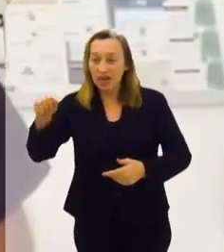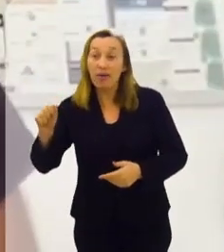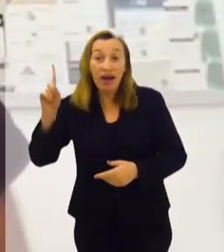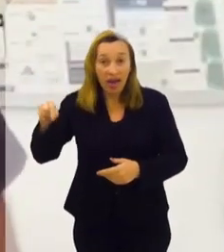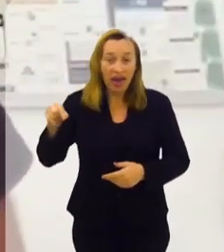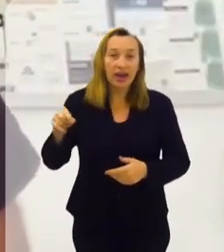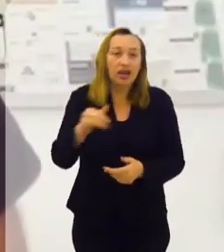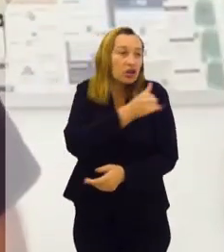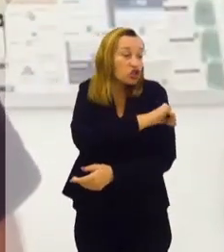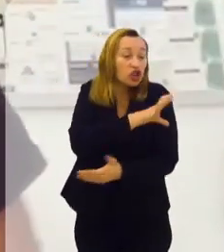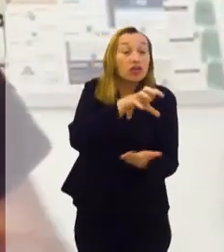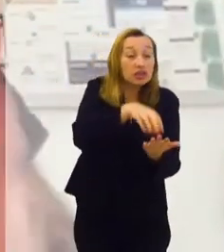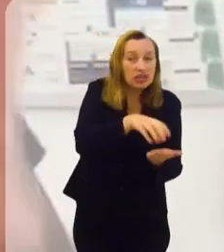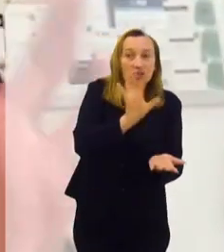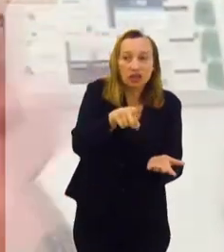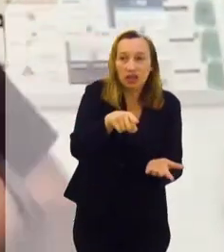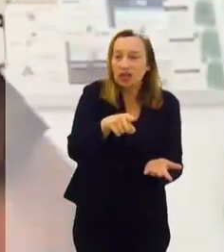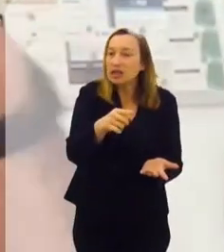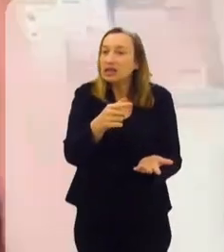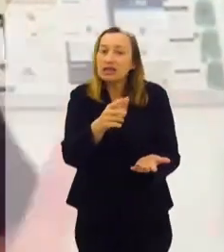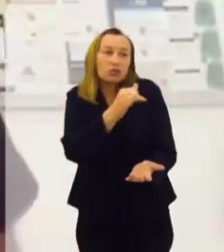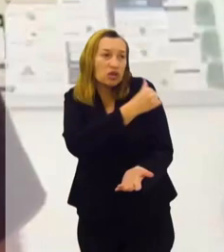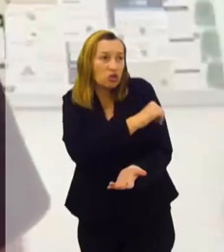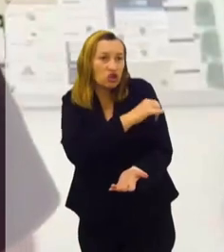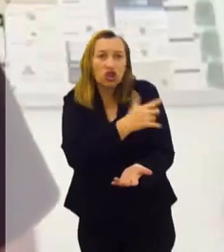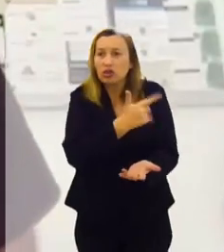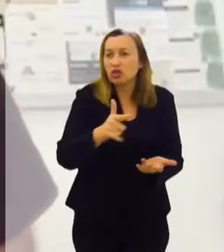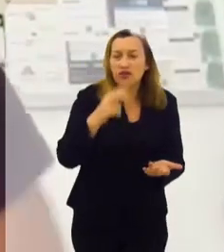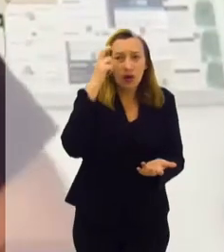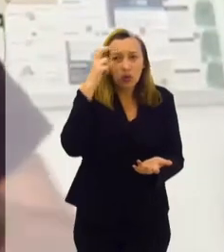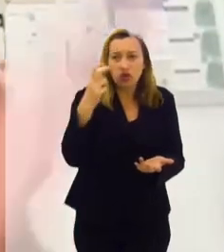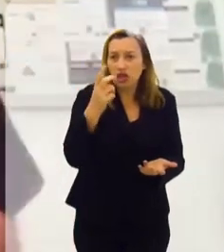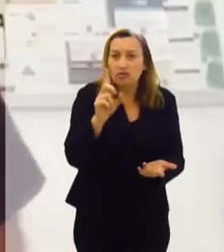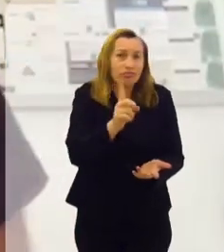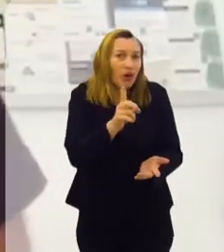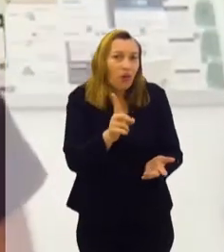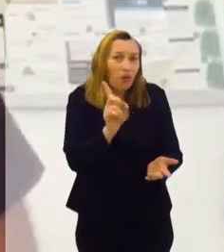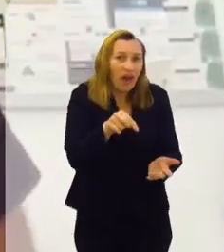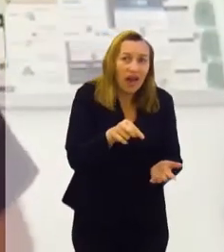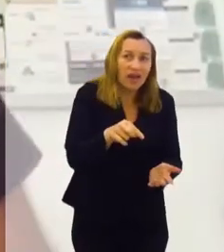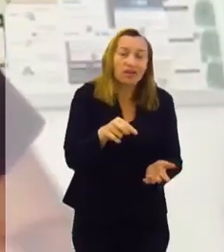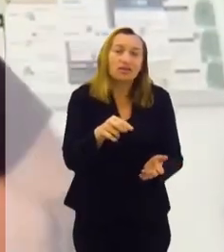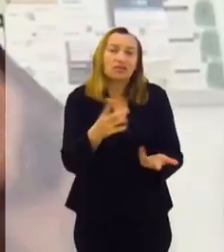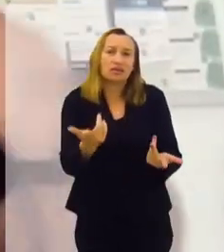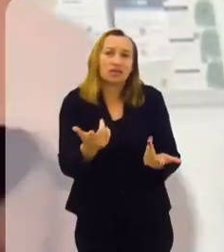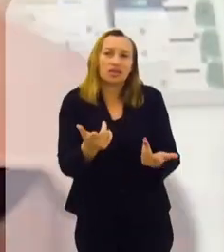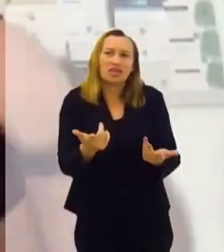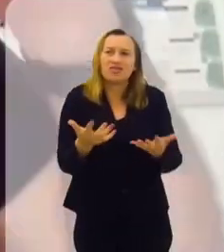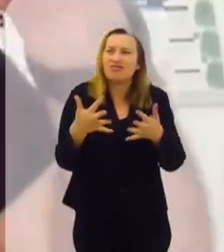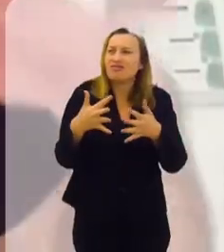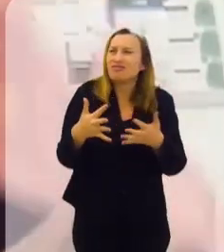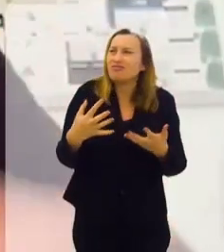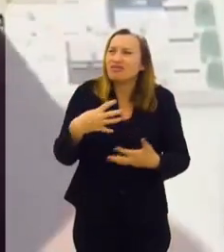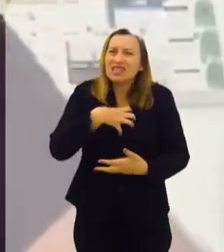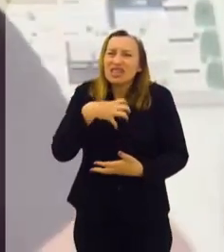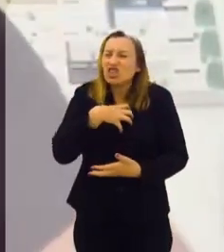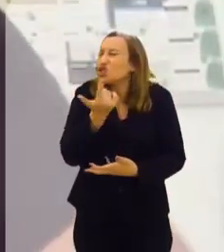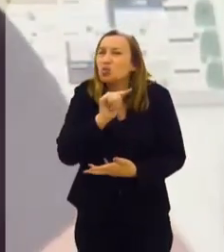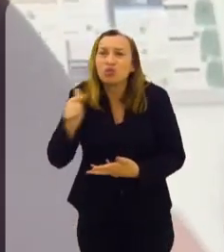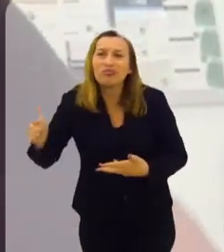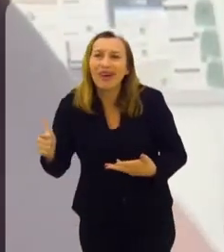centro do Rio de Janeiro é o centro do Rio de Janeiro. Se o centro do Rio de Janeiro não tiver cultura, ele não é o centro do Rio de Janeiro e fica aquela coisa